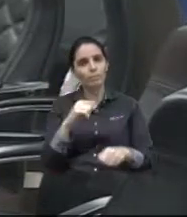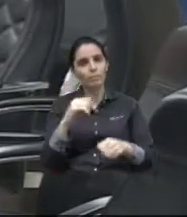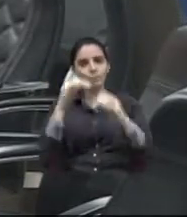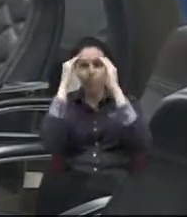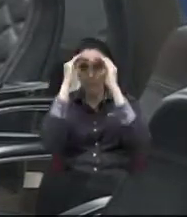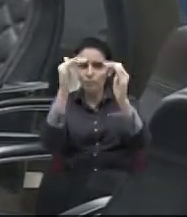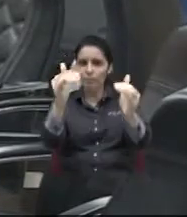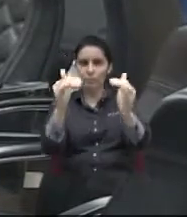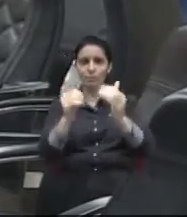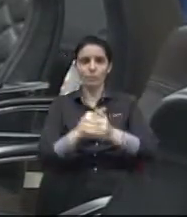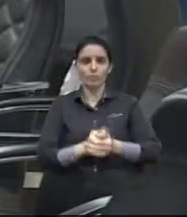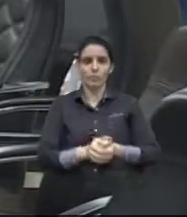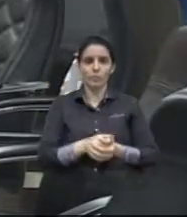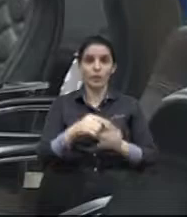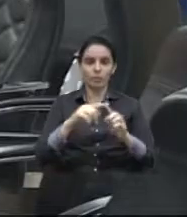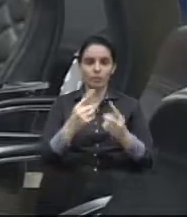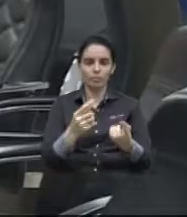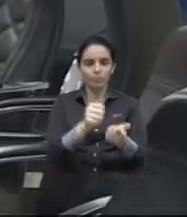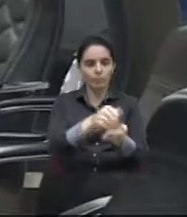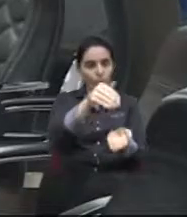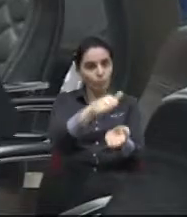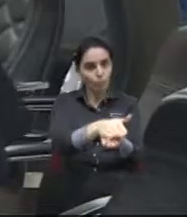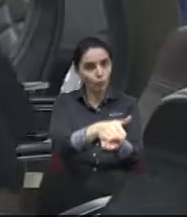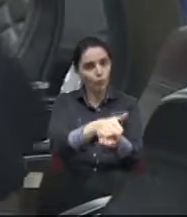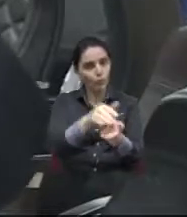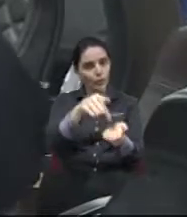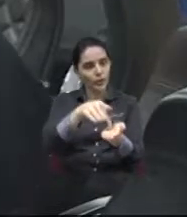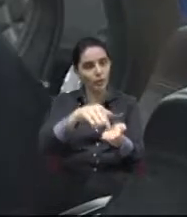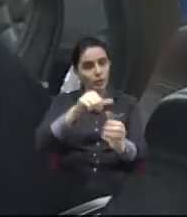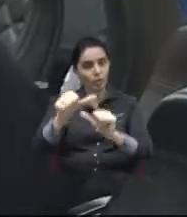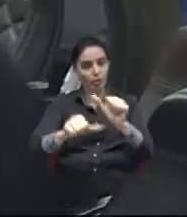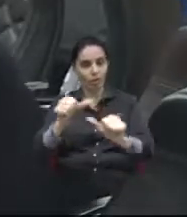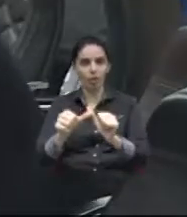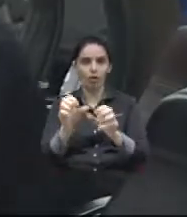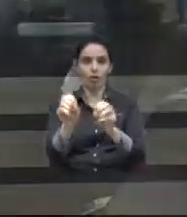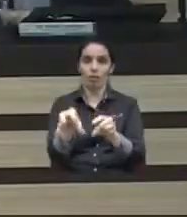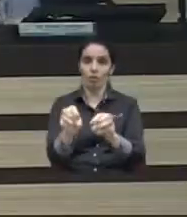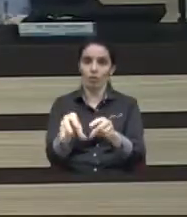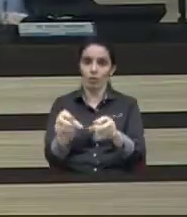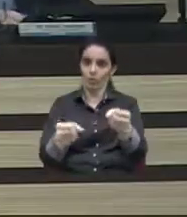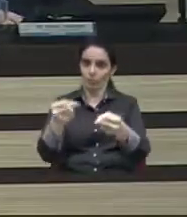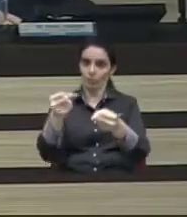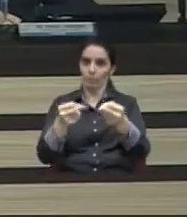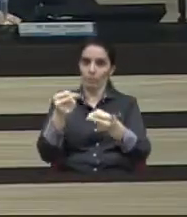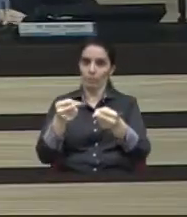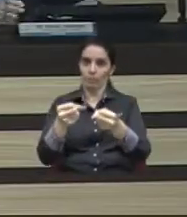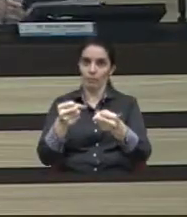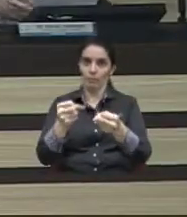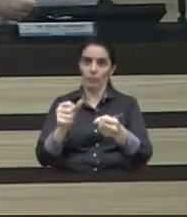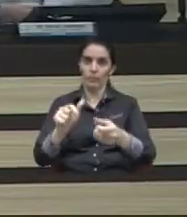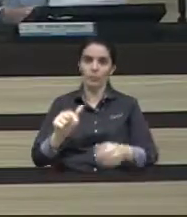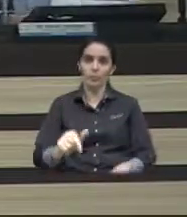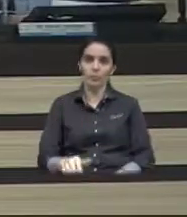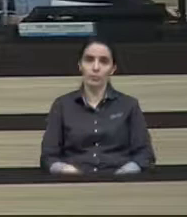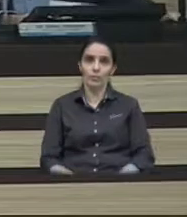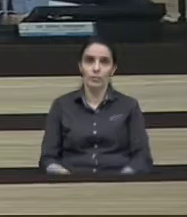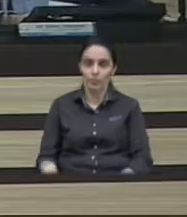aplicação dessa verba na educação do trânsito. Obrigado, presidente. Alguém mais deseja